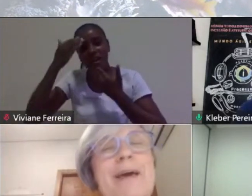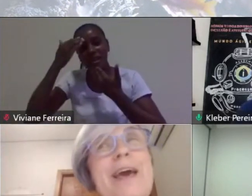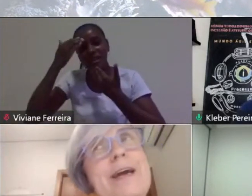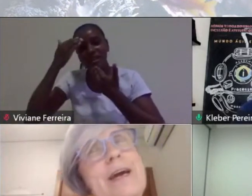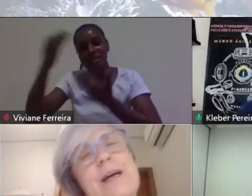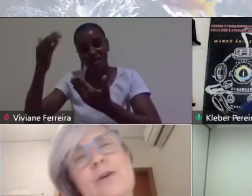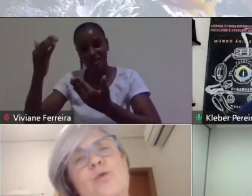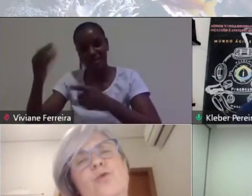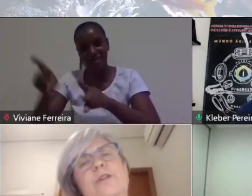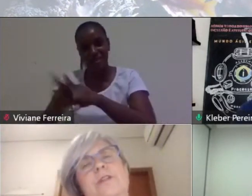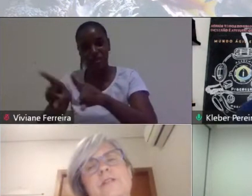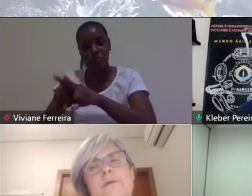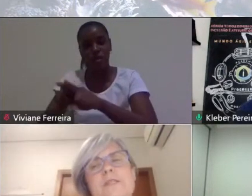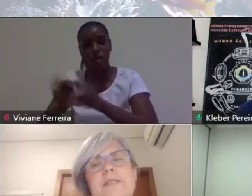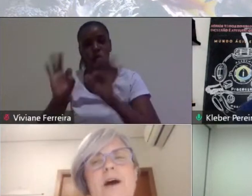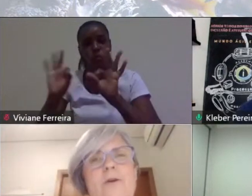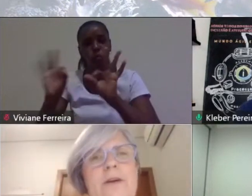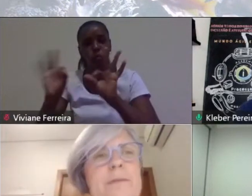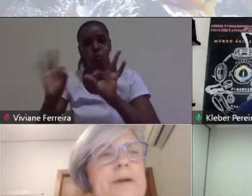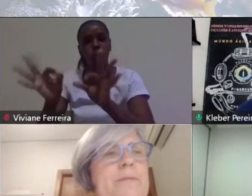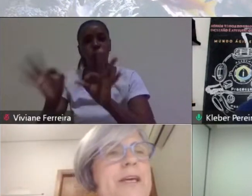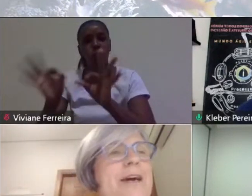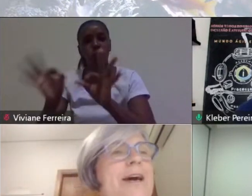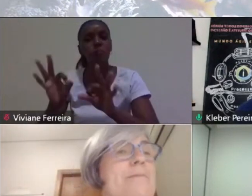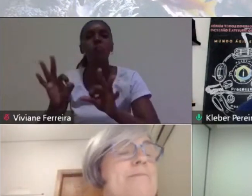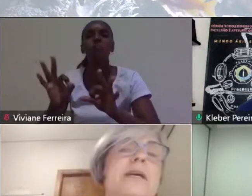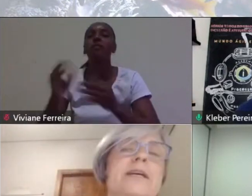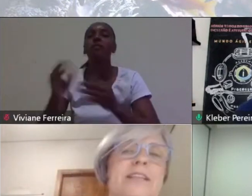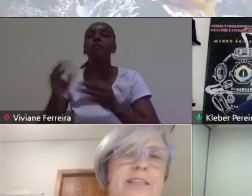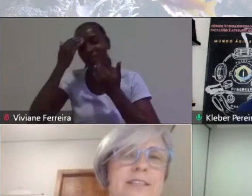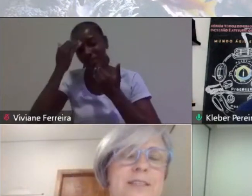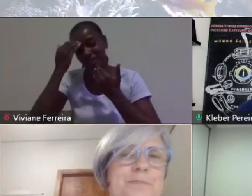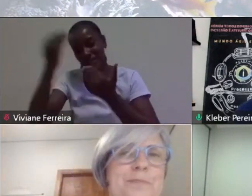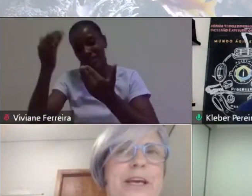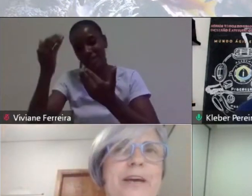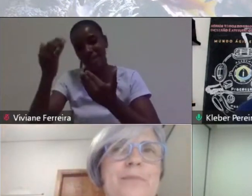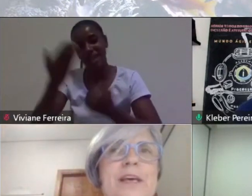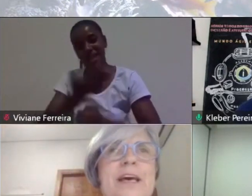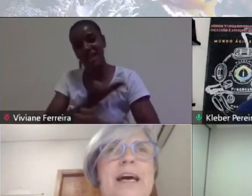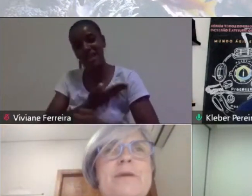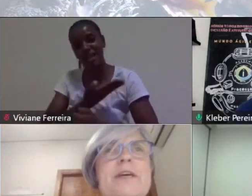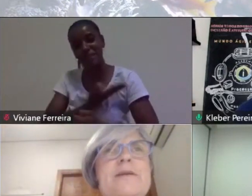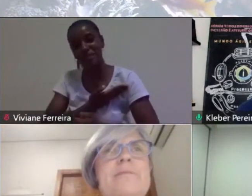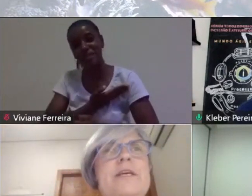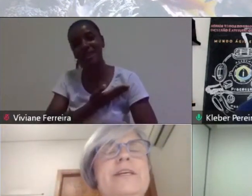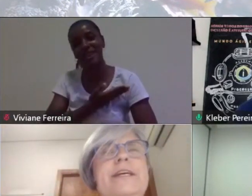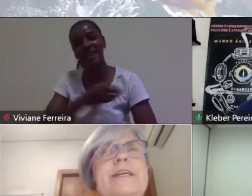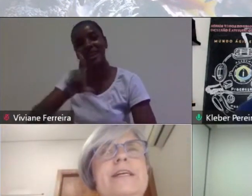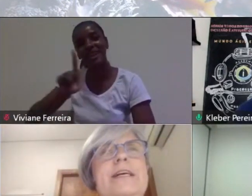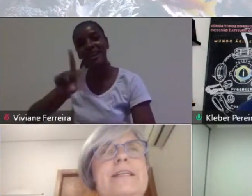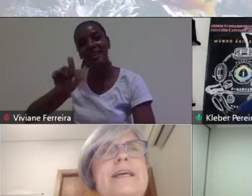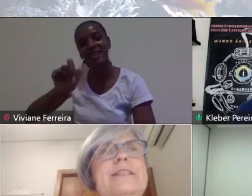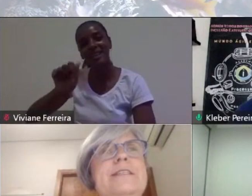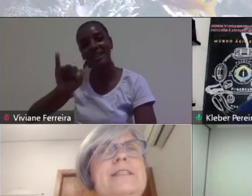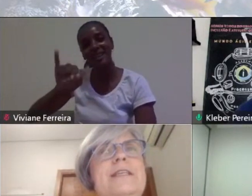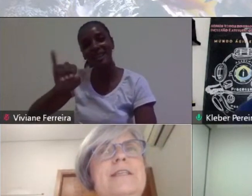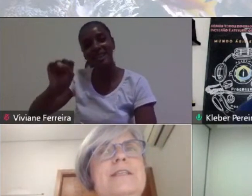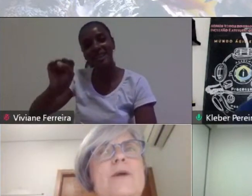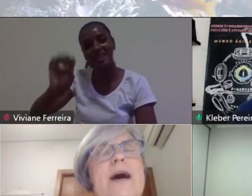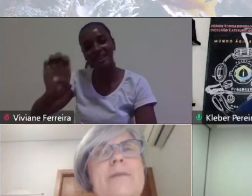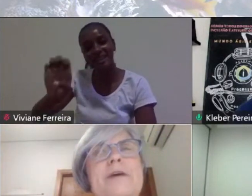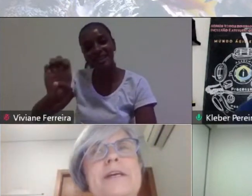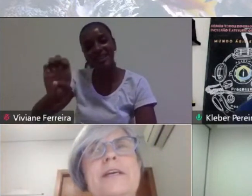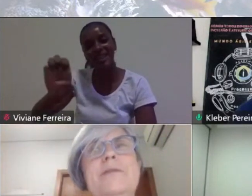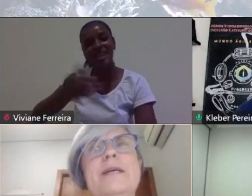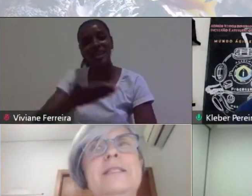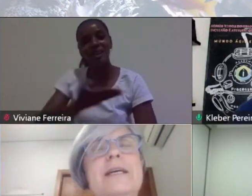mega, mega, ultra especial é para minha amiga Deise, né? A minha amiga, a Deise,